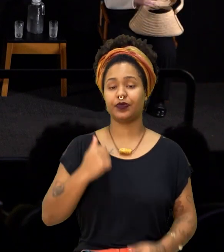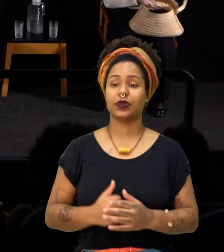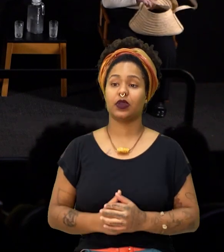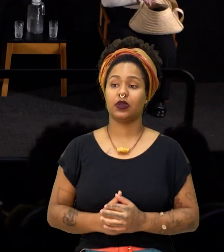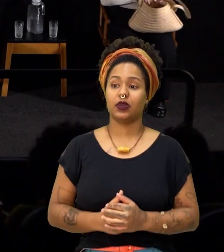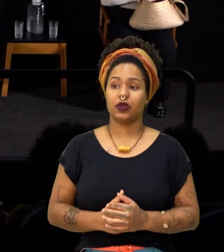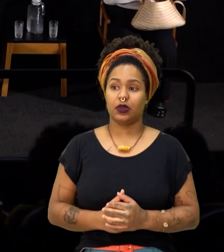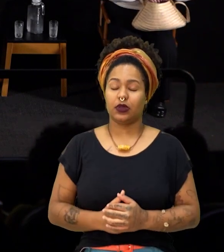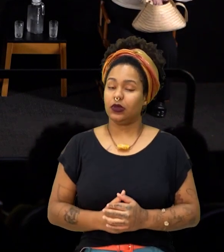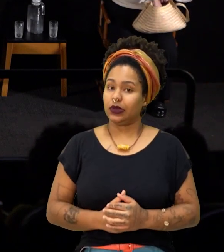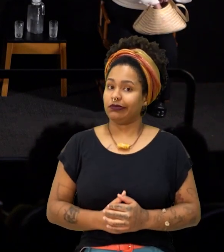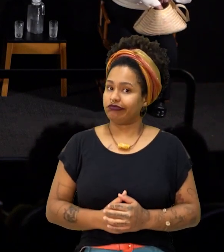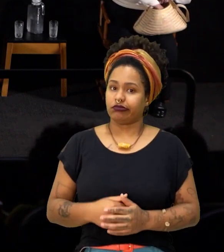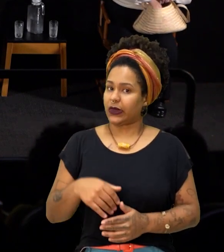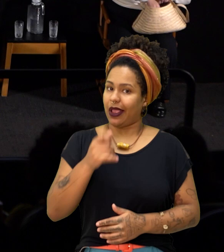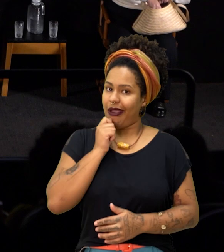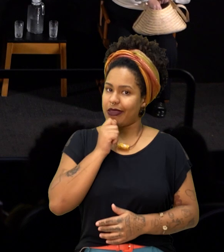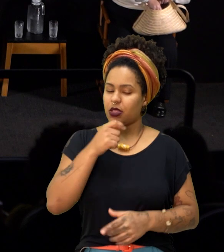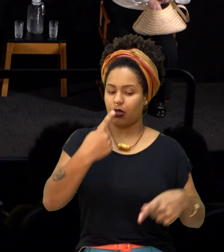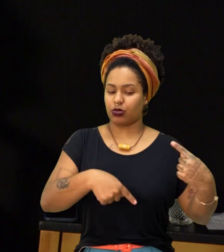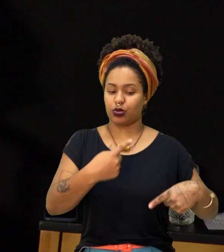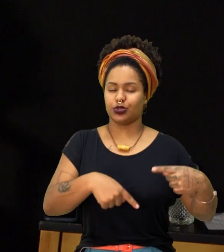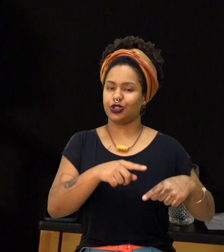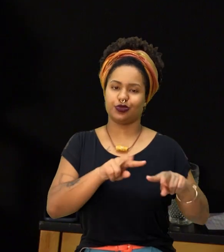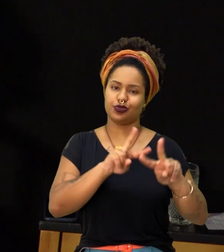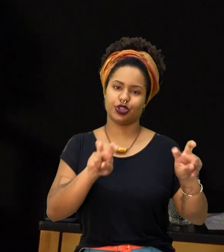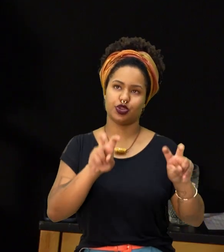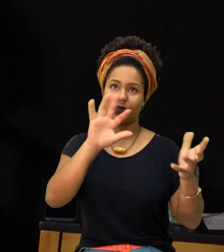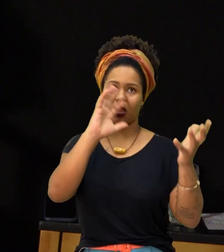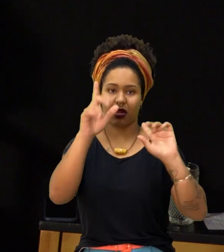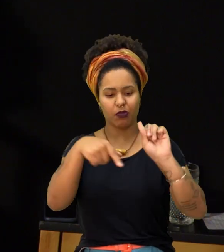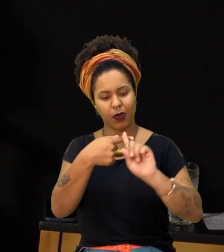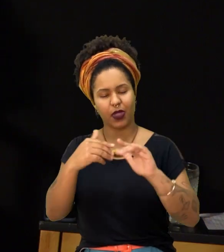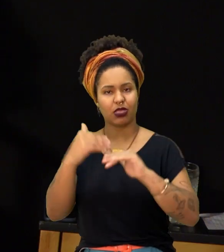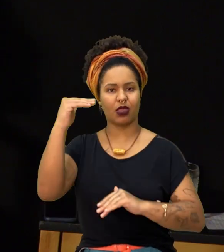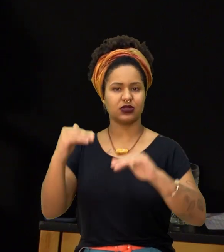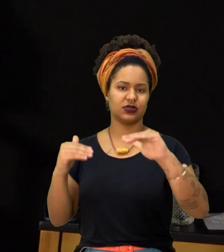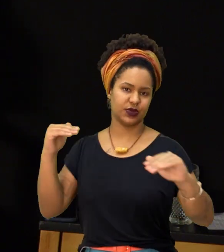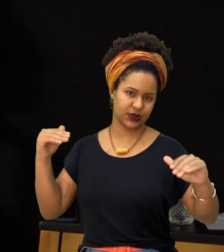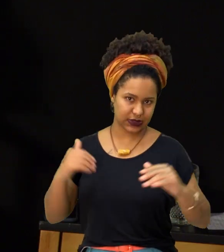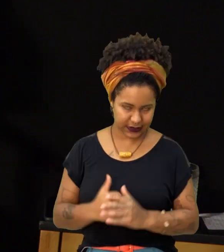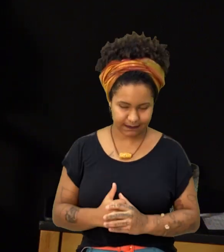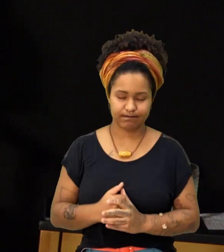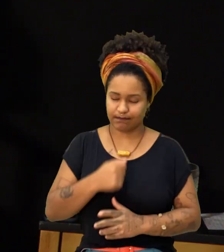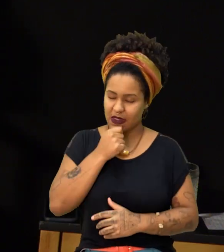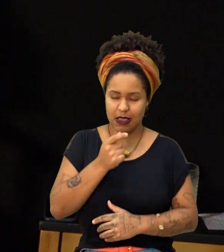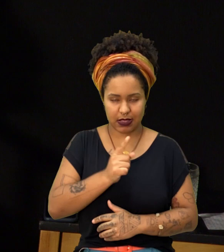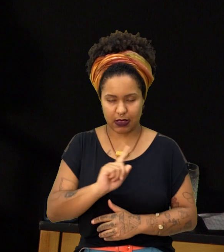ela ainda não faz parte, digamos, da equação, tá certo, climática, né?